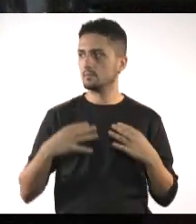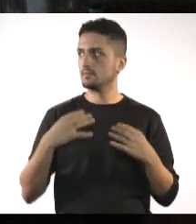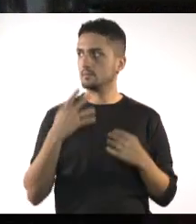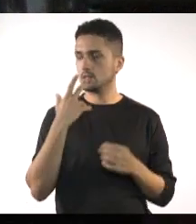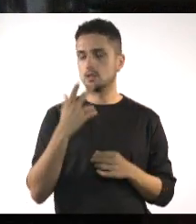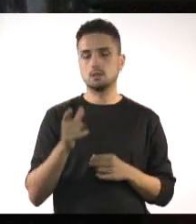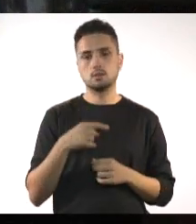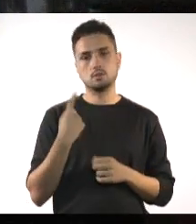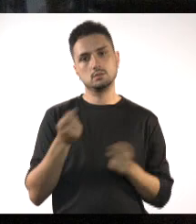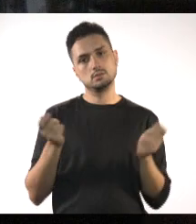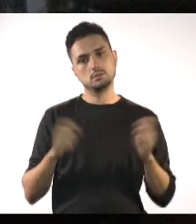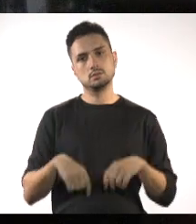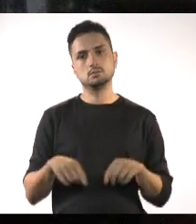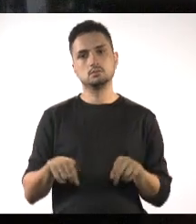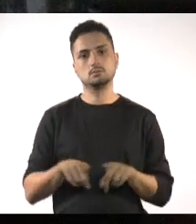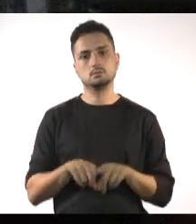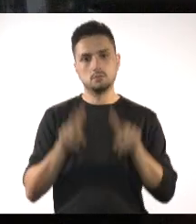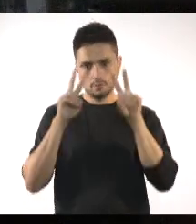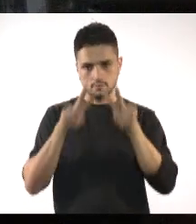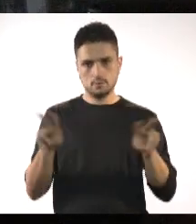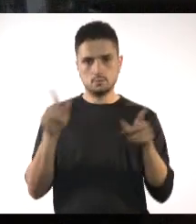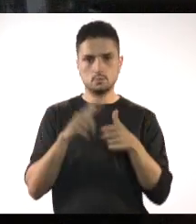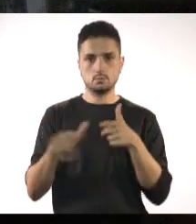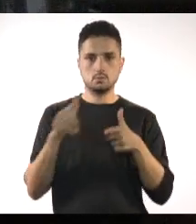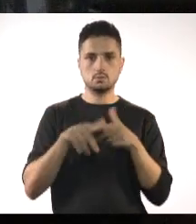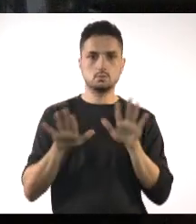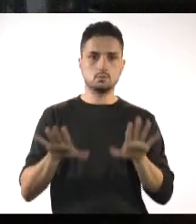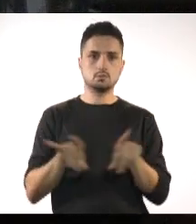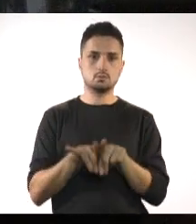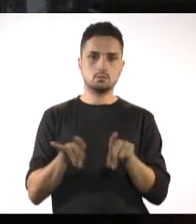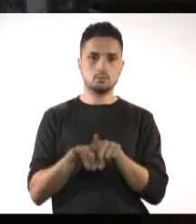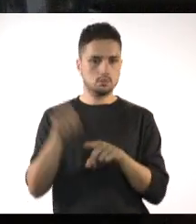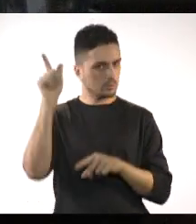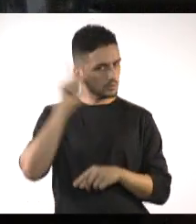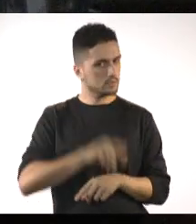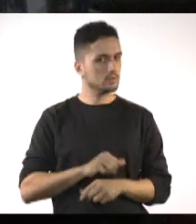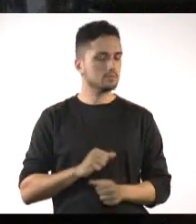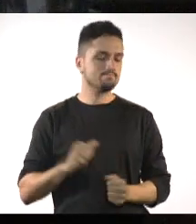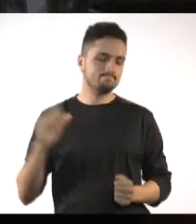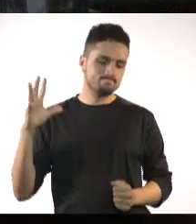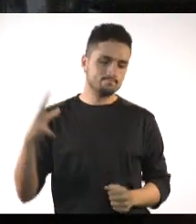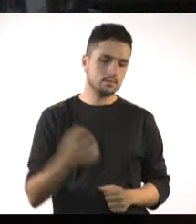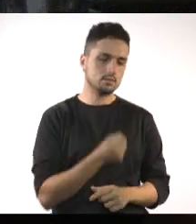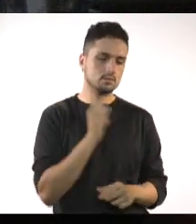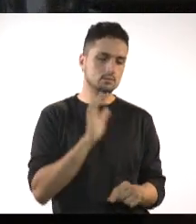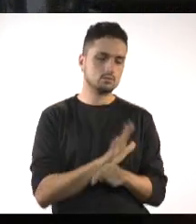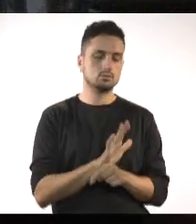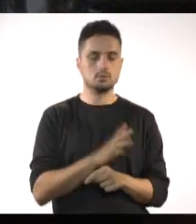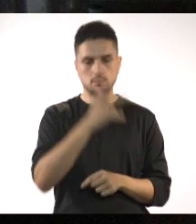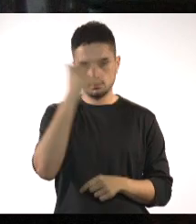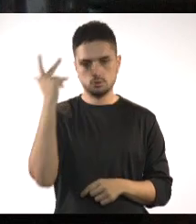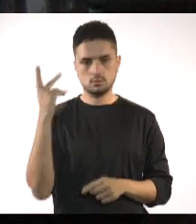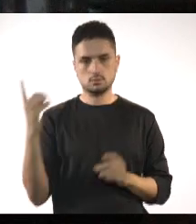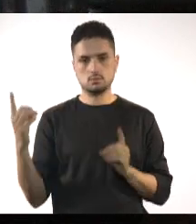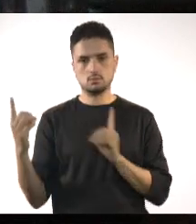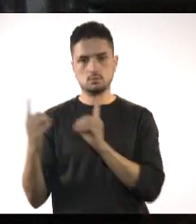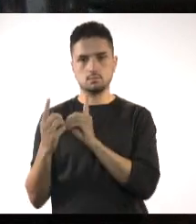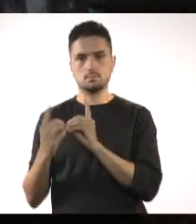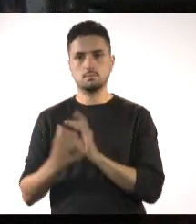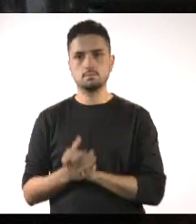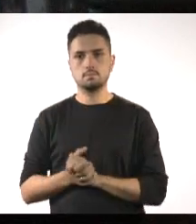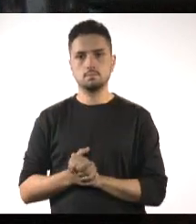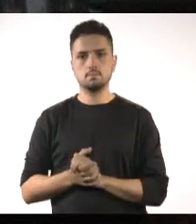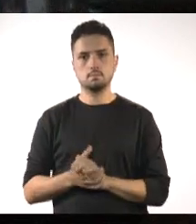só ver a situação, mas tomar também nas mãos e cuidar daquilo que está ao nosso redor, com as nossas atitudes, com a nossa